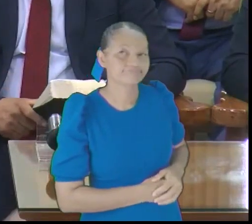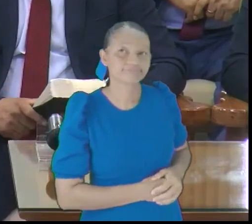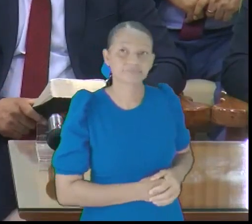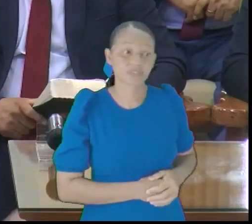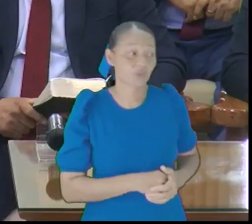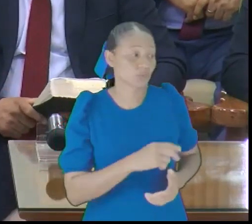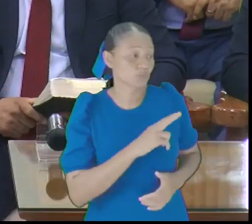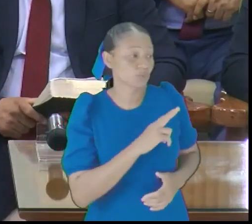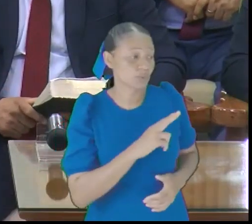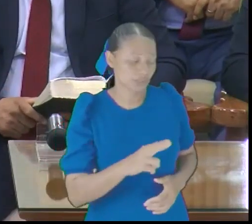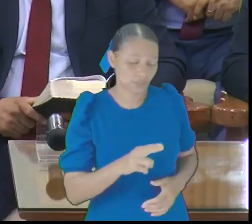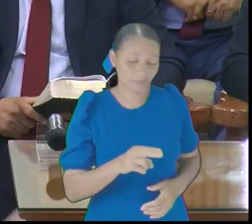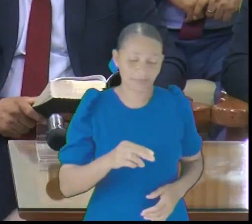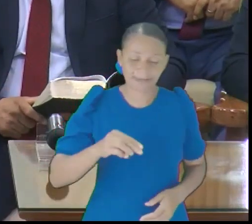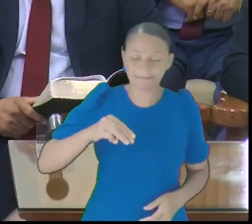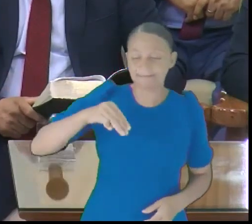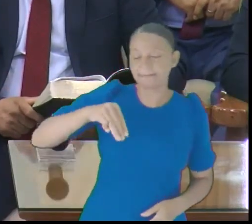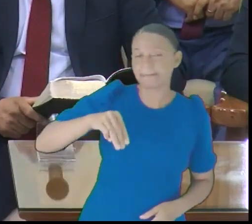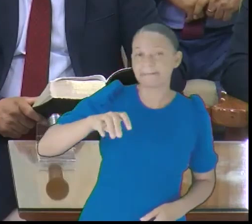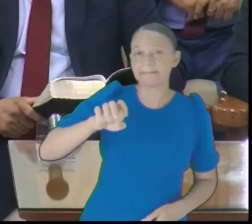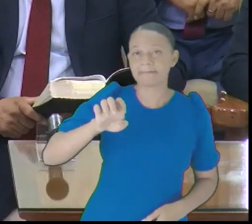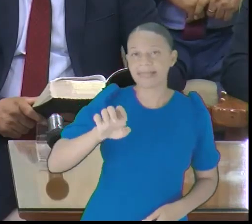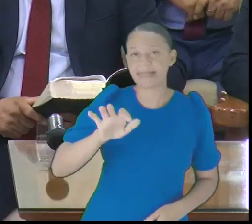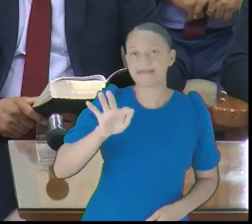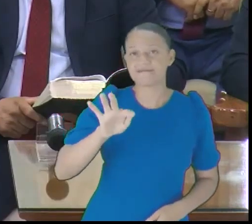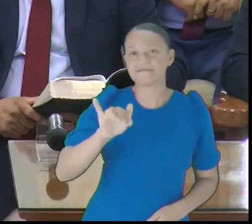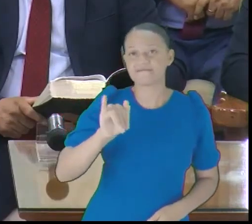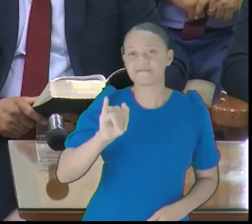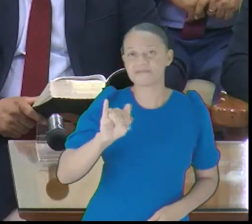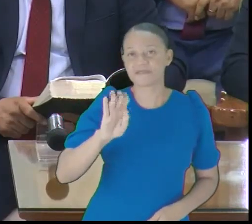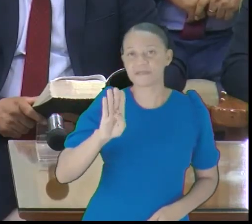O nome dele é Mefibosete.